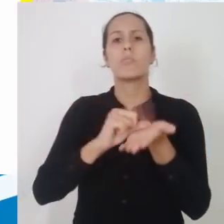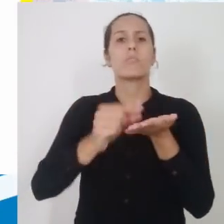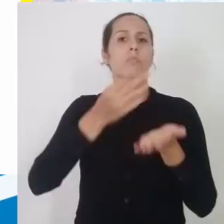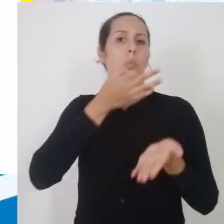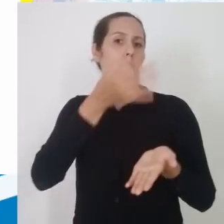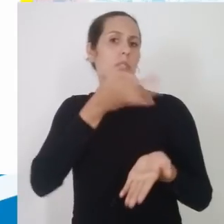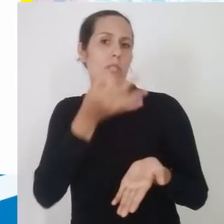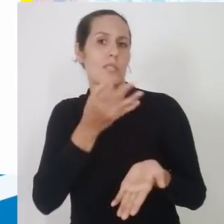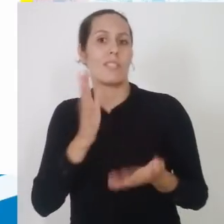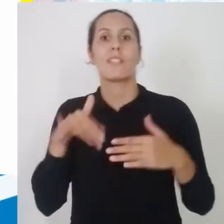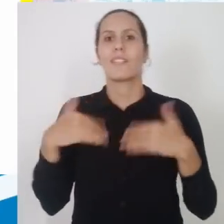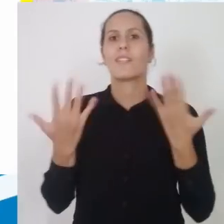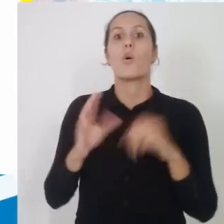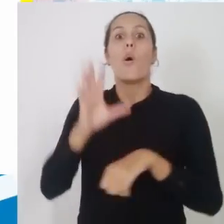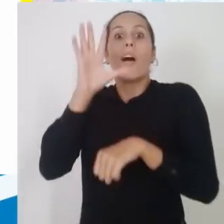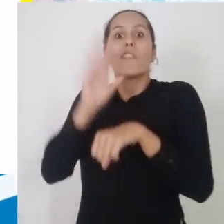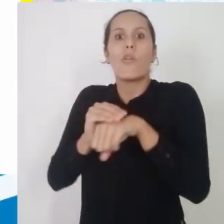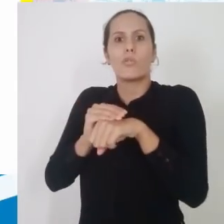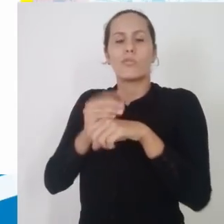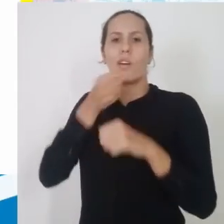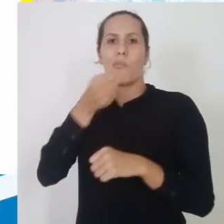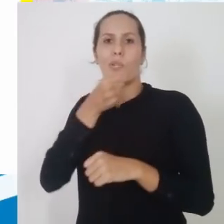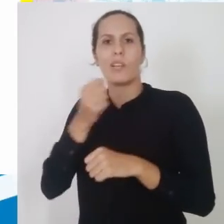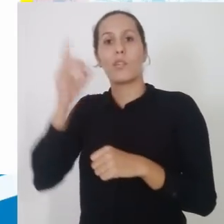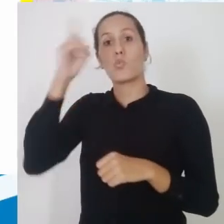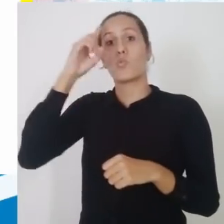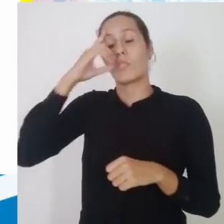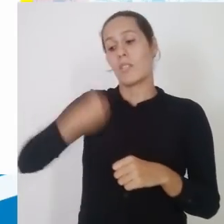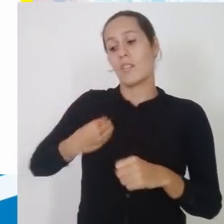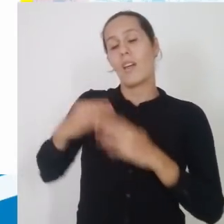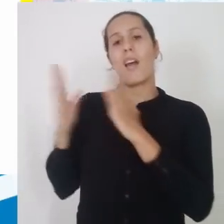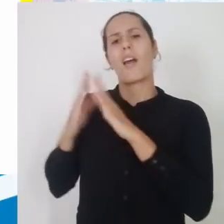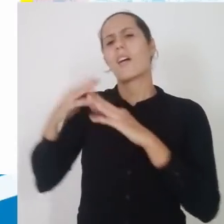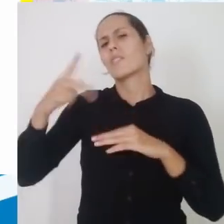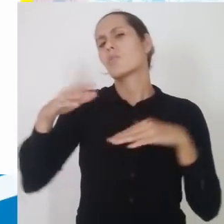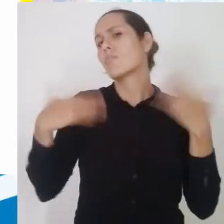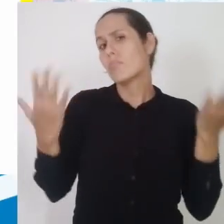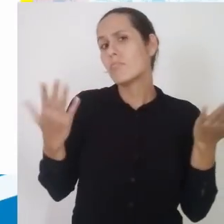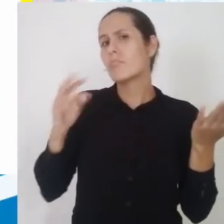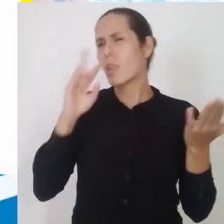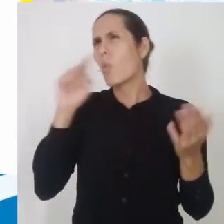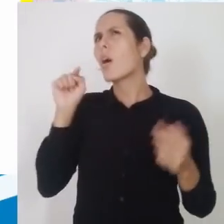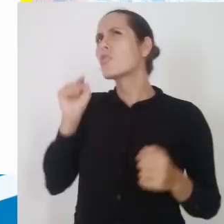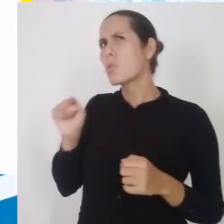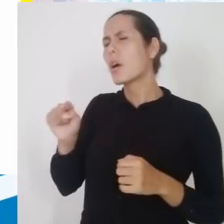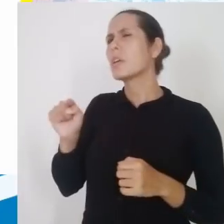até mesmo uma fotoreportagem com o dia a dia da sua casa. Eu acho que essa da